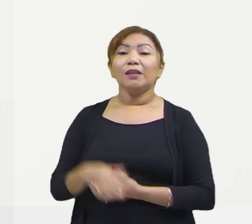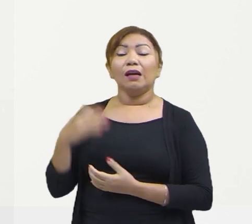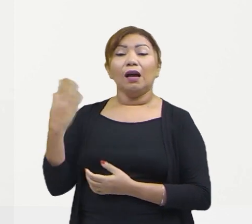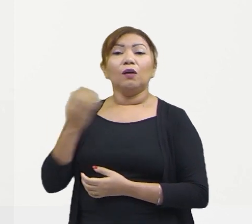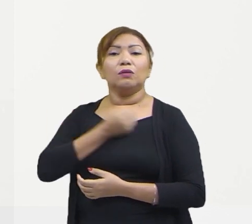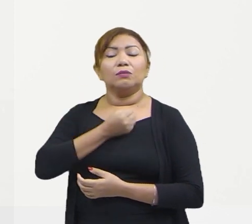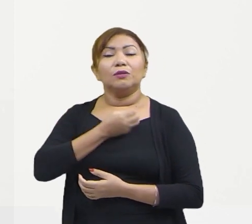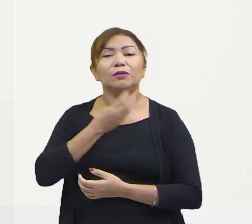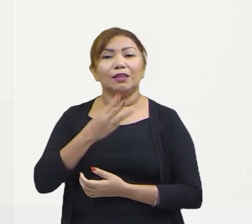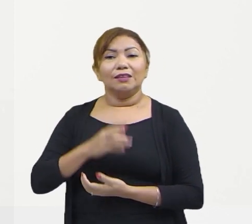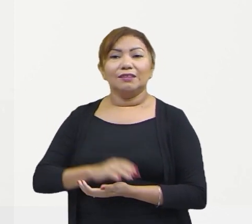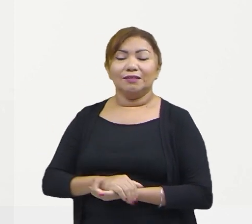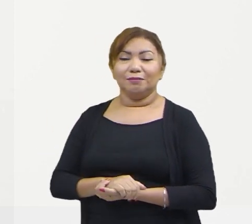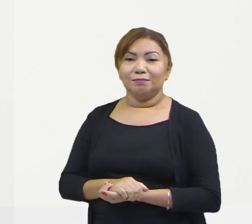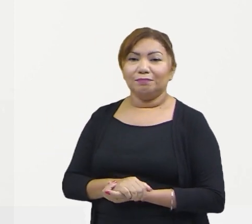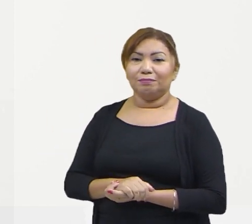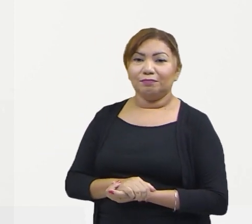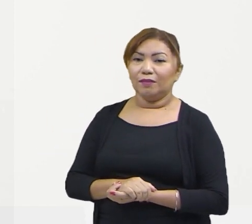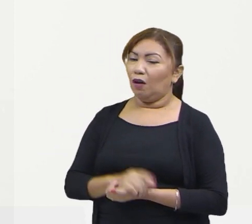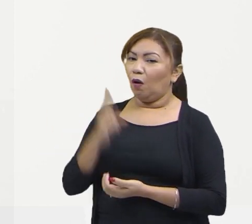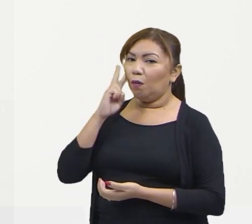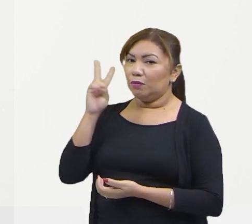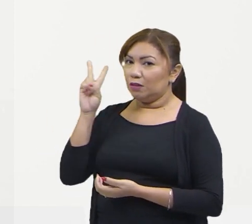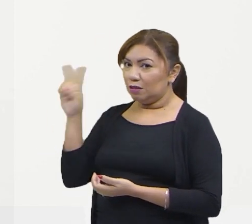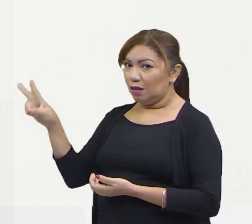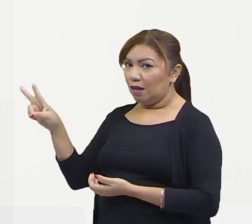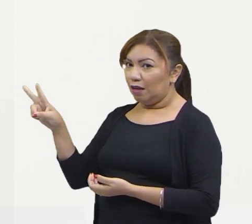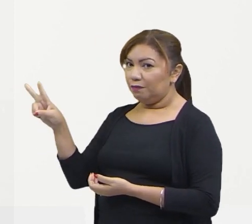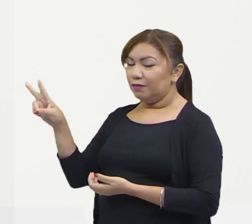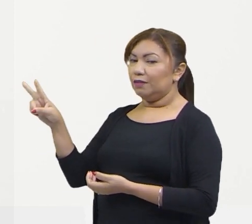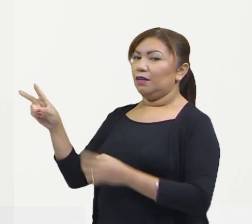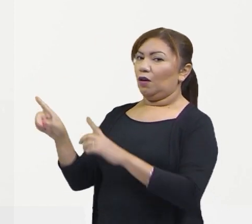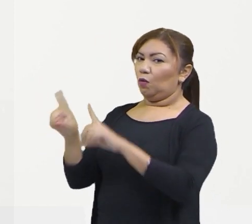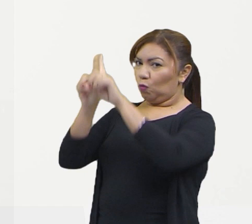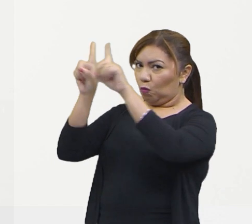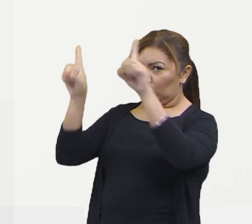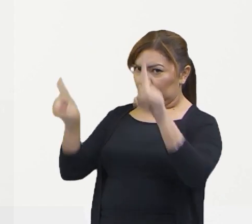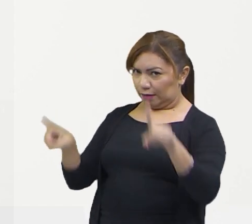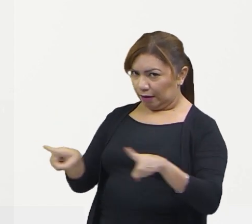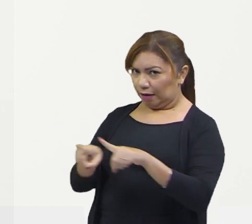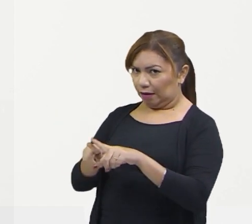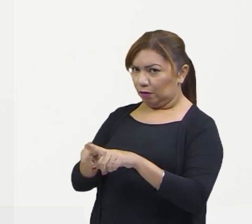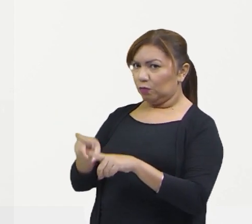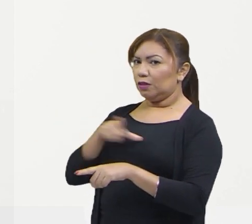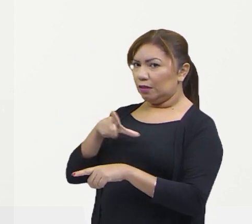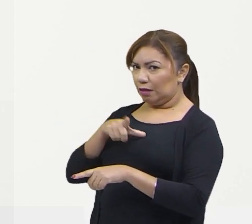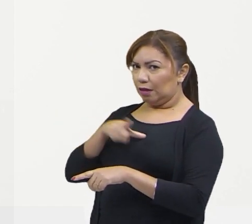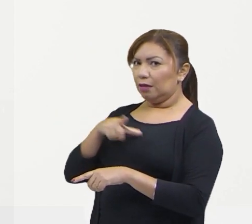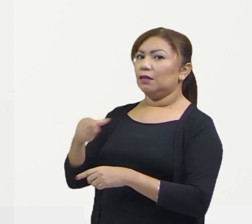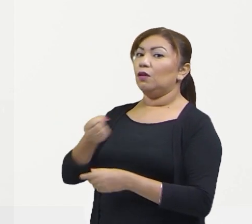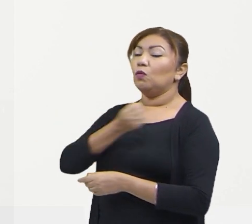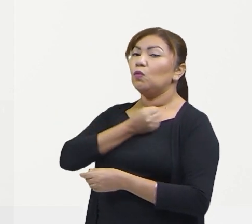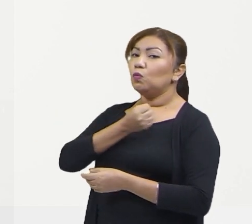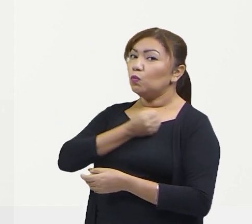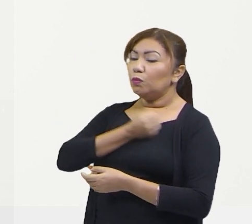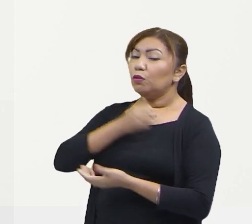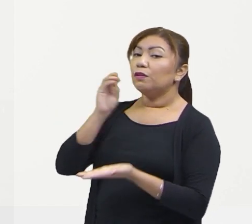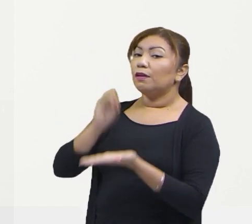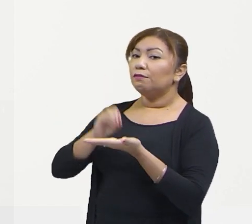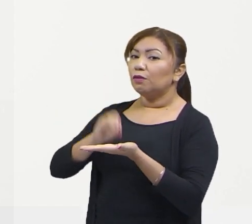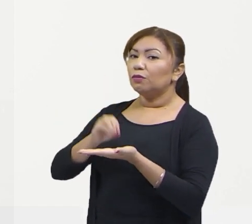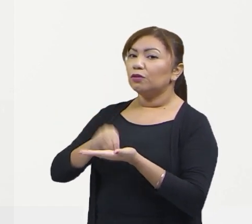Agora a terceira questão. Observe a sequência e complete com os números que